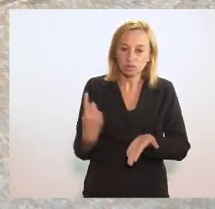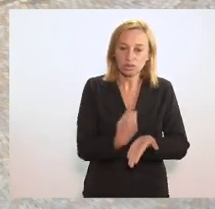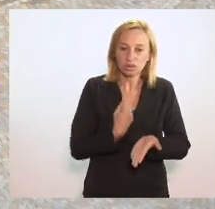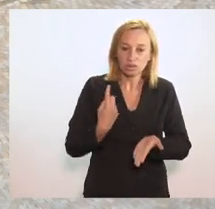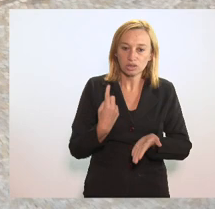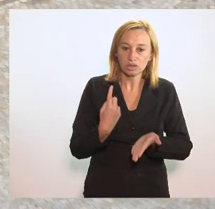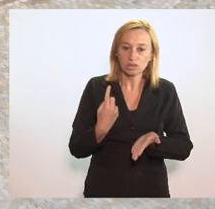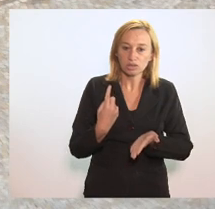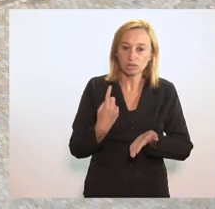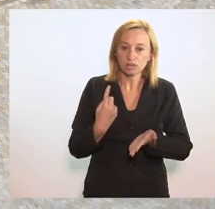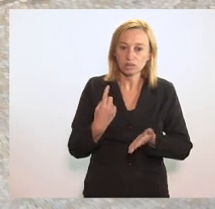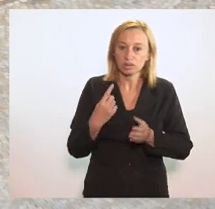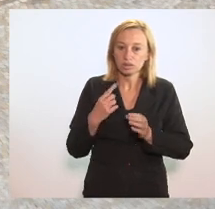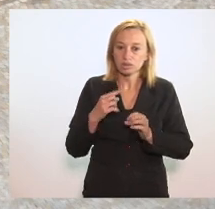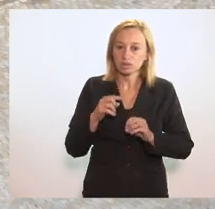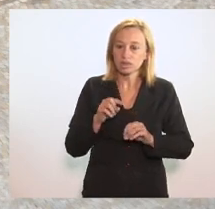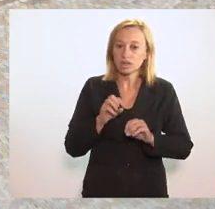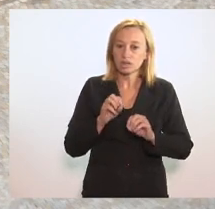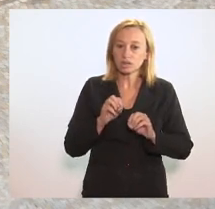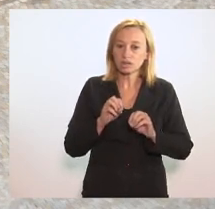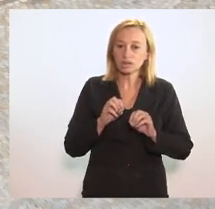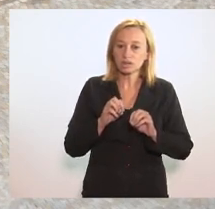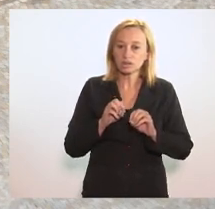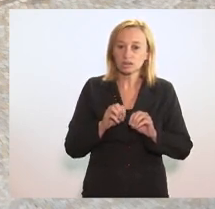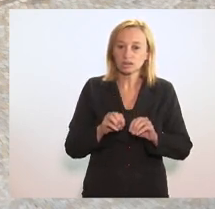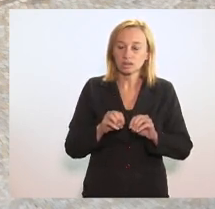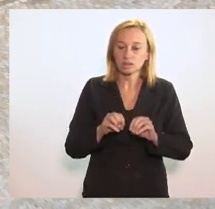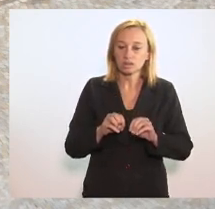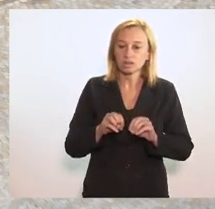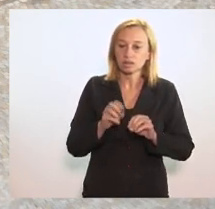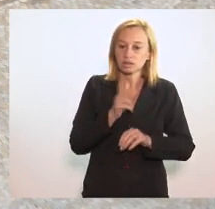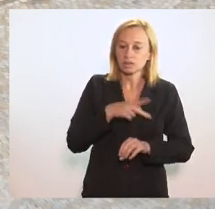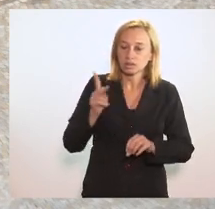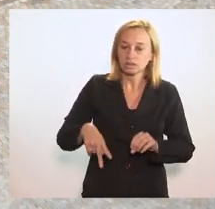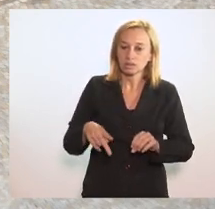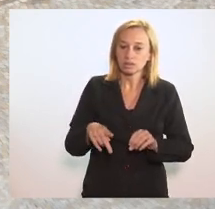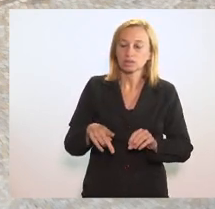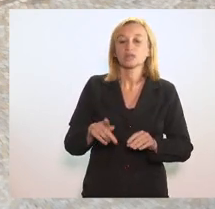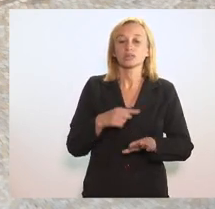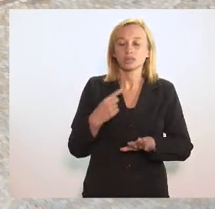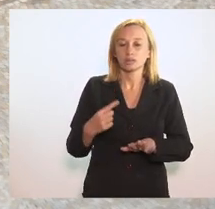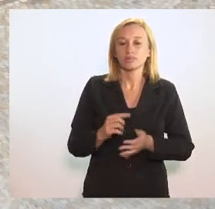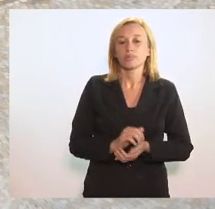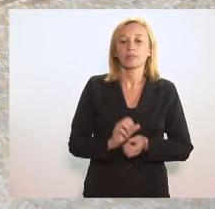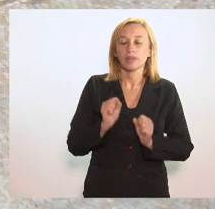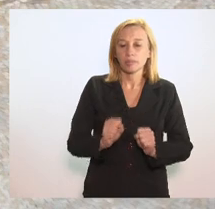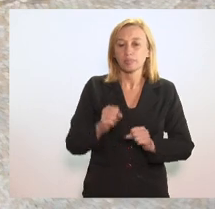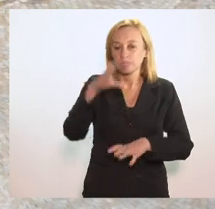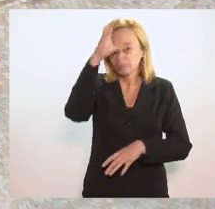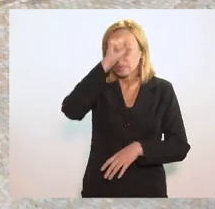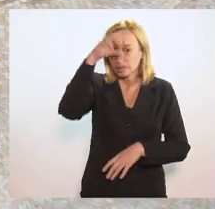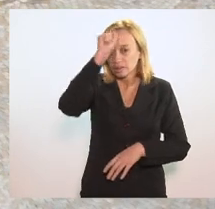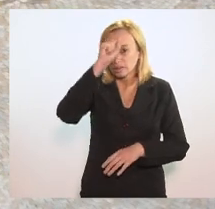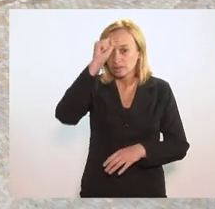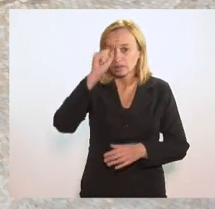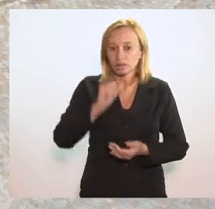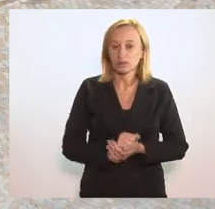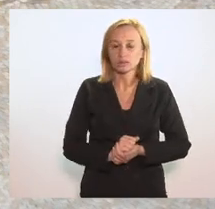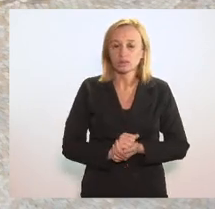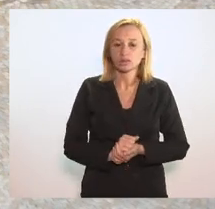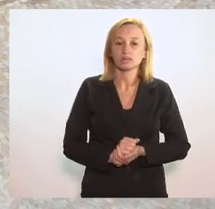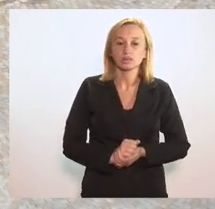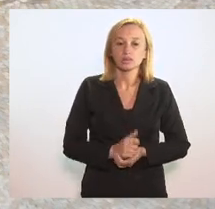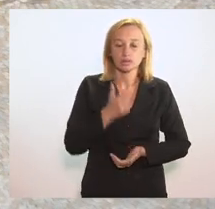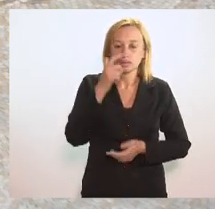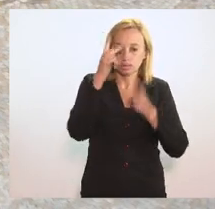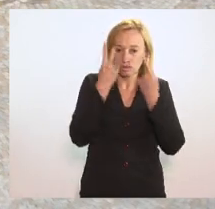nossos educadores, que a todo momento têm dado a vida para que nossas crianças possam aprender e se tornar um ser humano